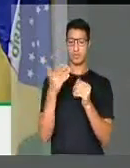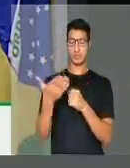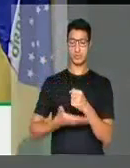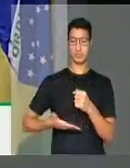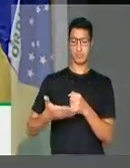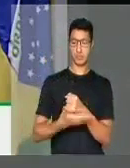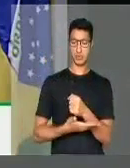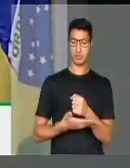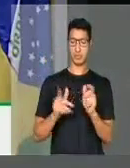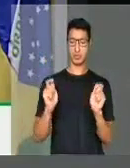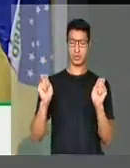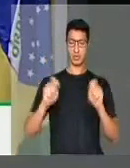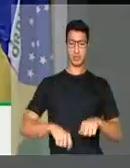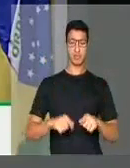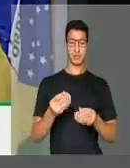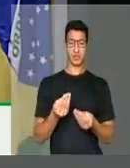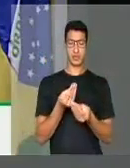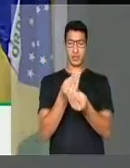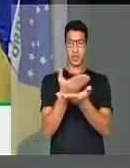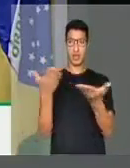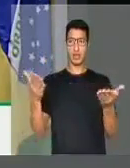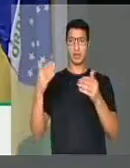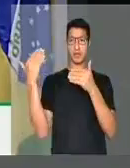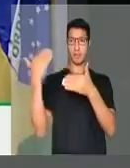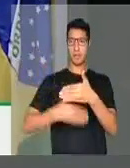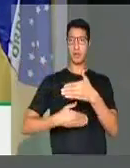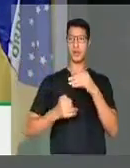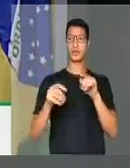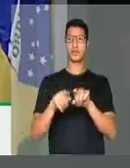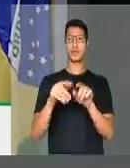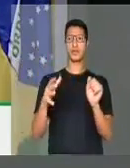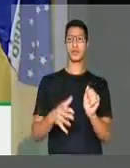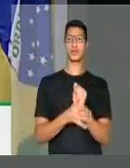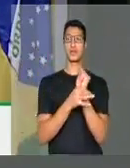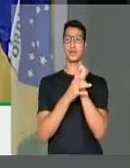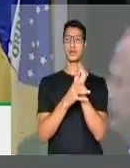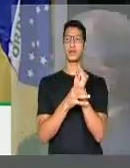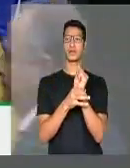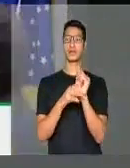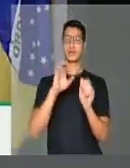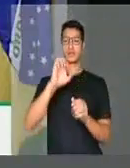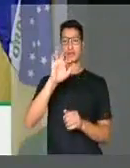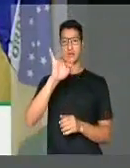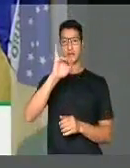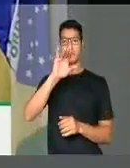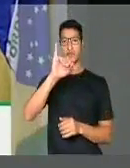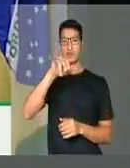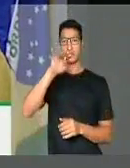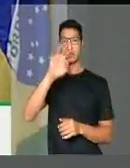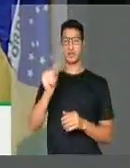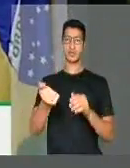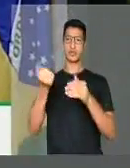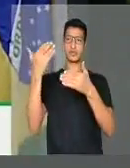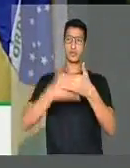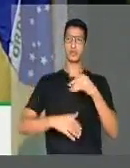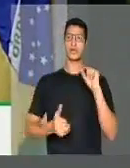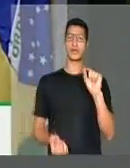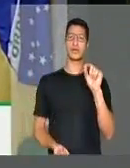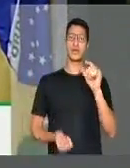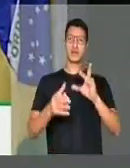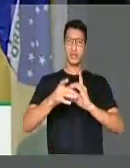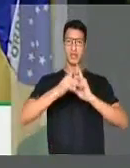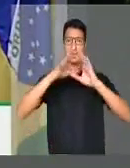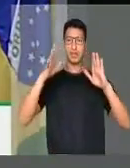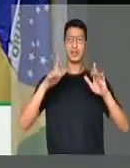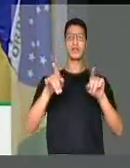objetivo mínimo capaz de dar transparência ao processo e garantir a eficiência de um processo que